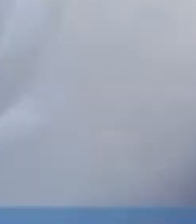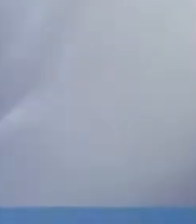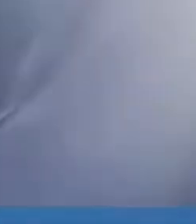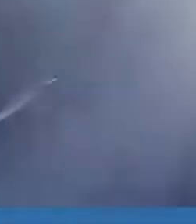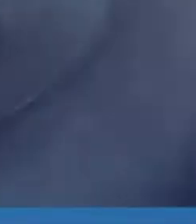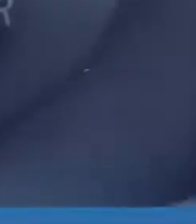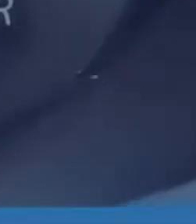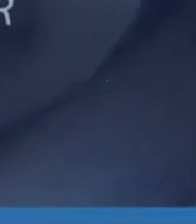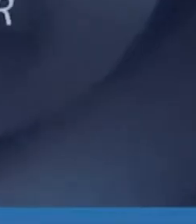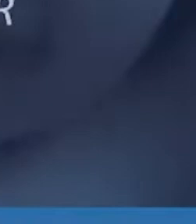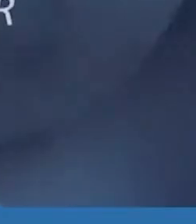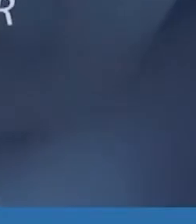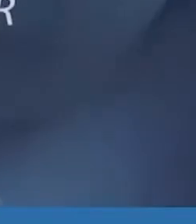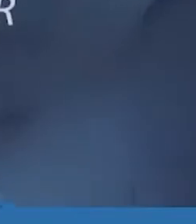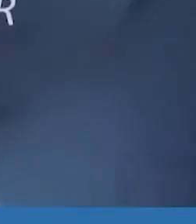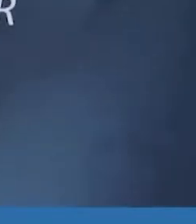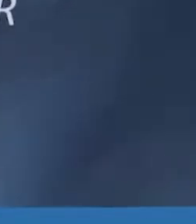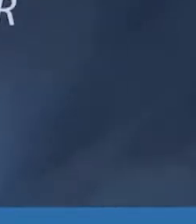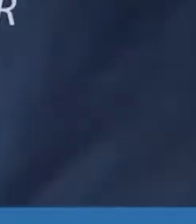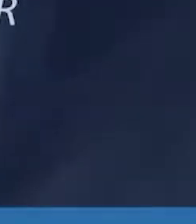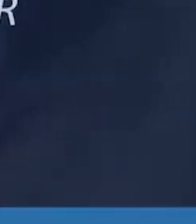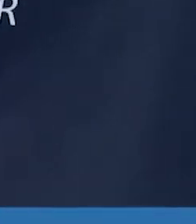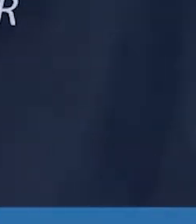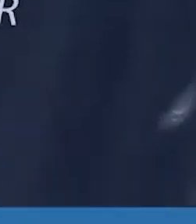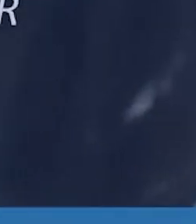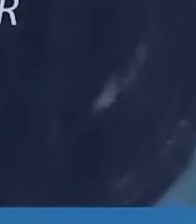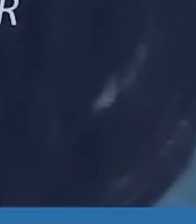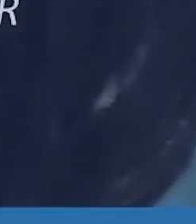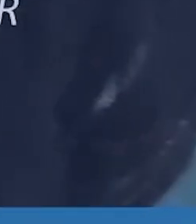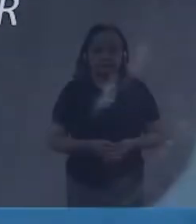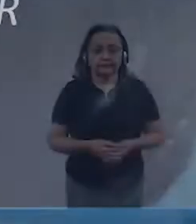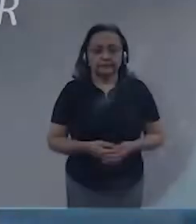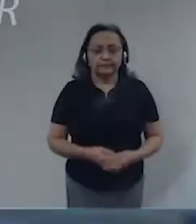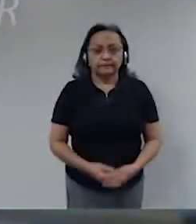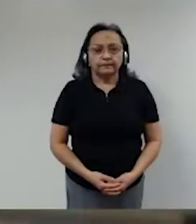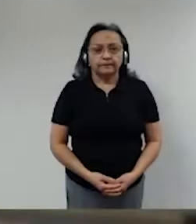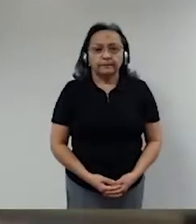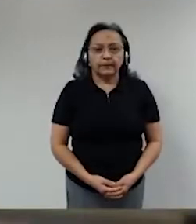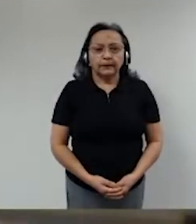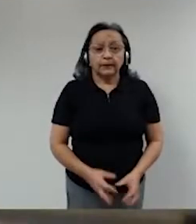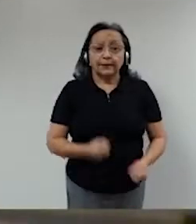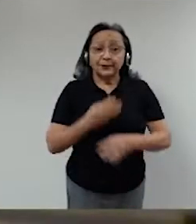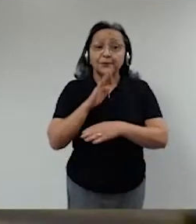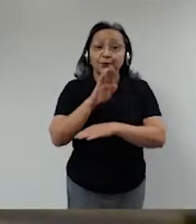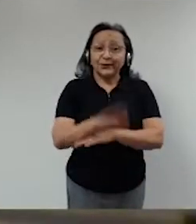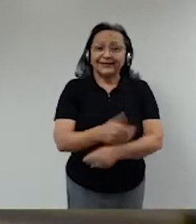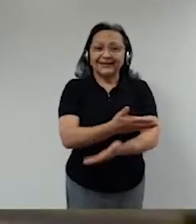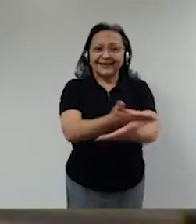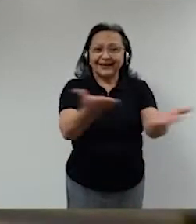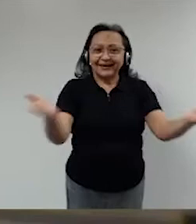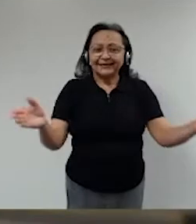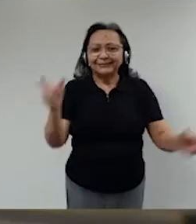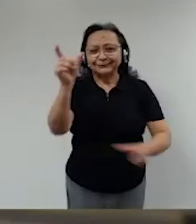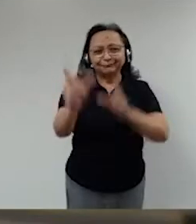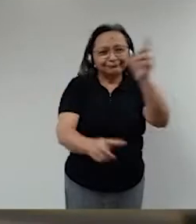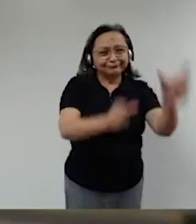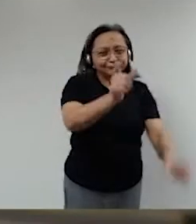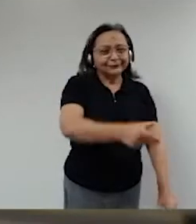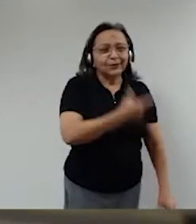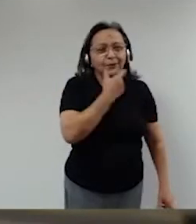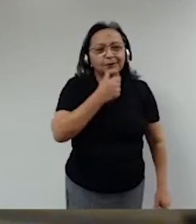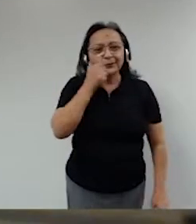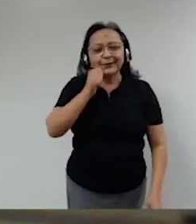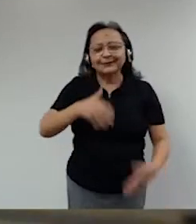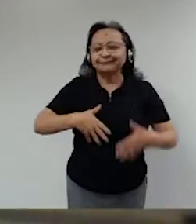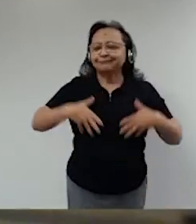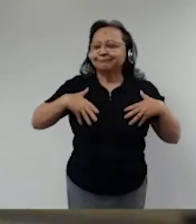Enquanto não passa, conheça o novo jeito Quali de ajudar. Boa tarde a todos e a todas. É com